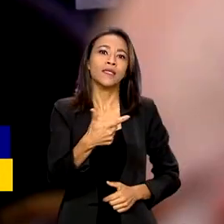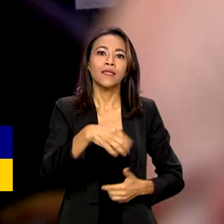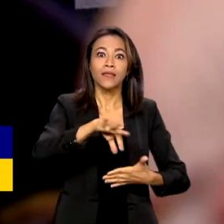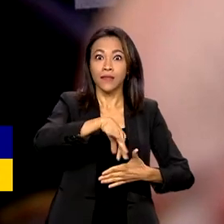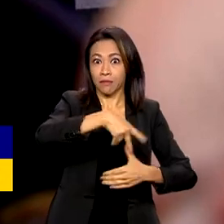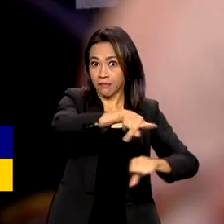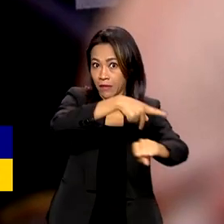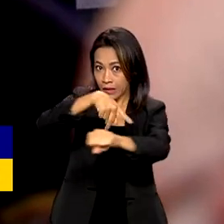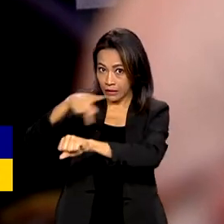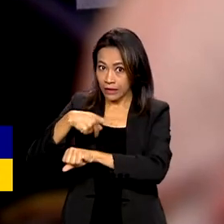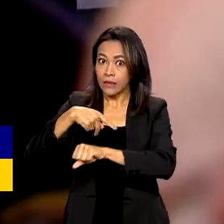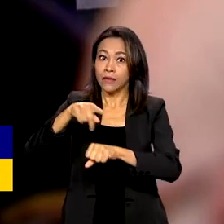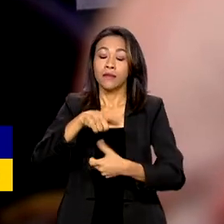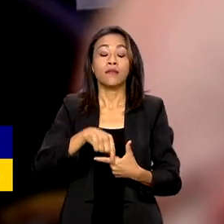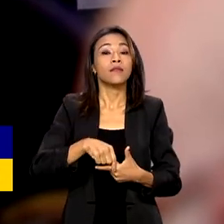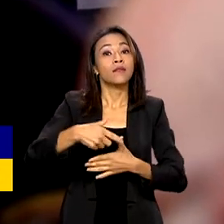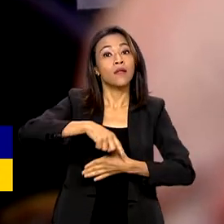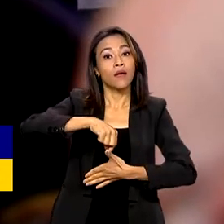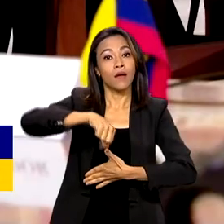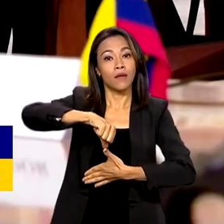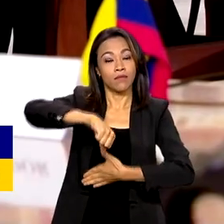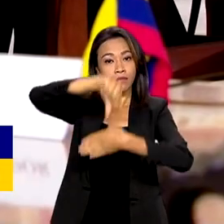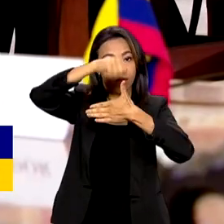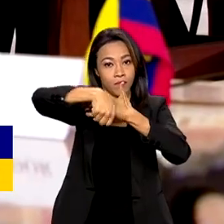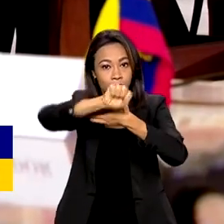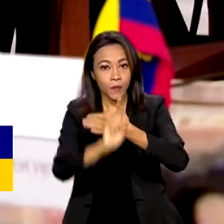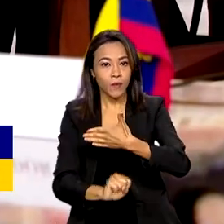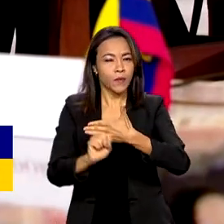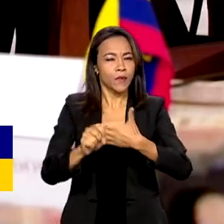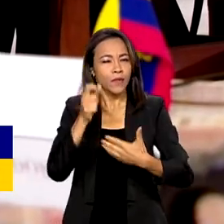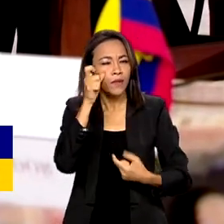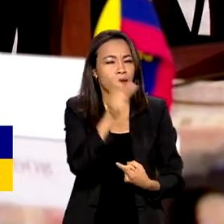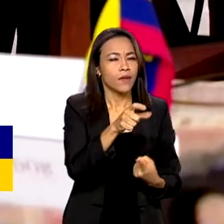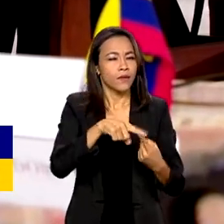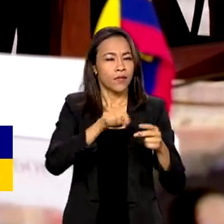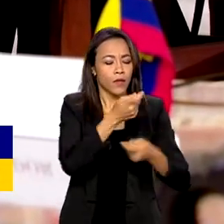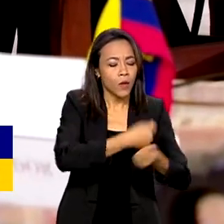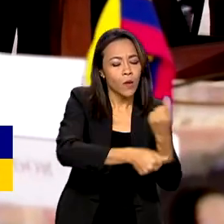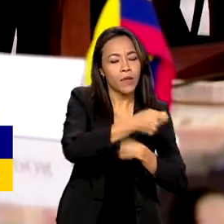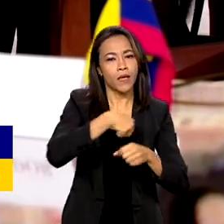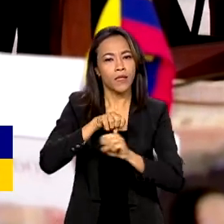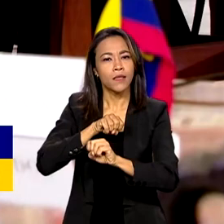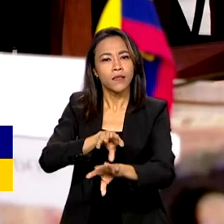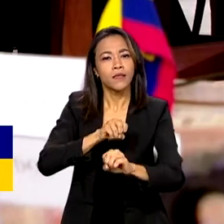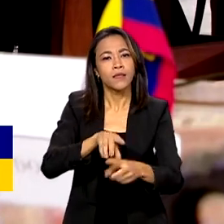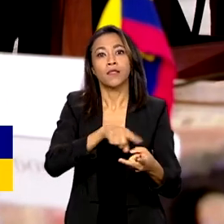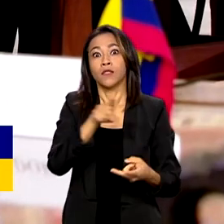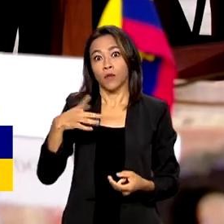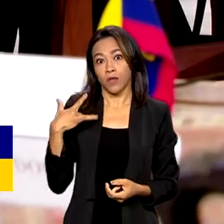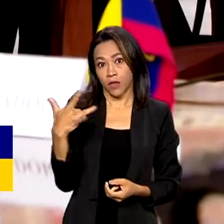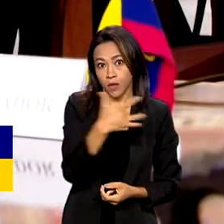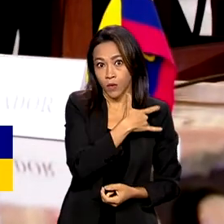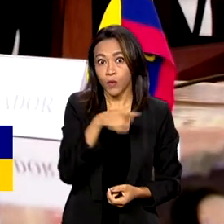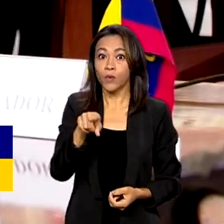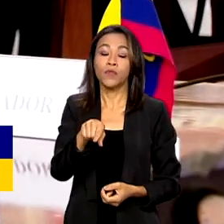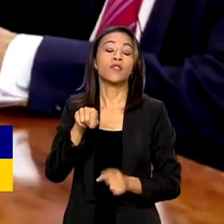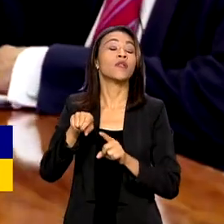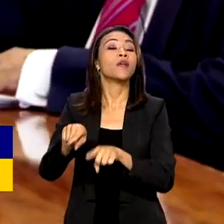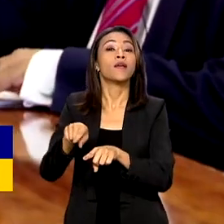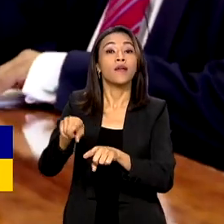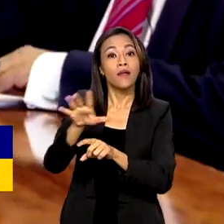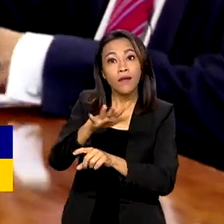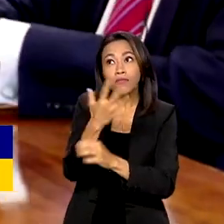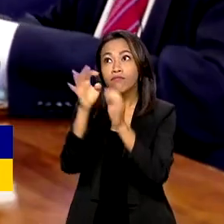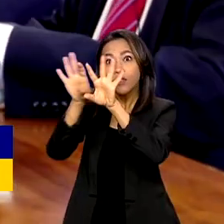Sul discutiram temas de interesse comum, como economia, saúde, educação, meio ambiente e infraestrutura.